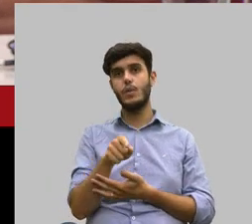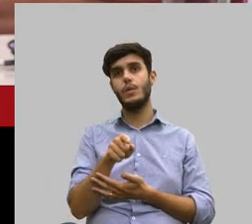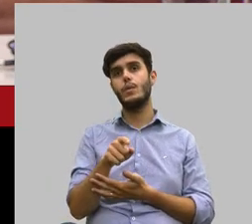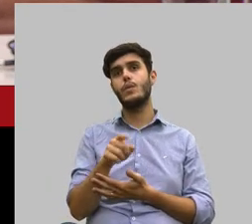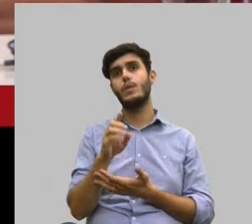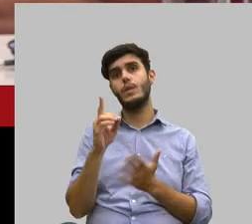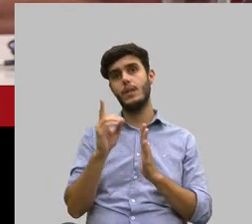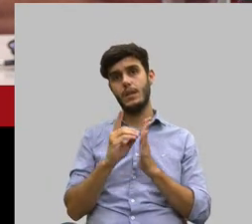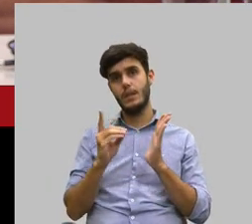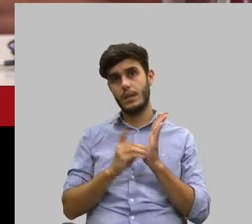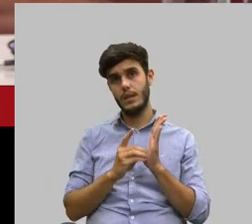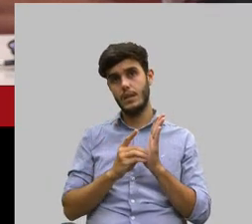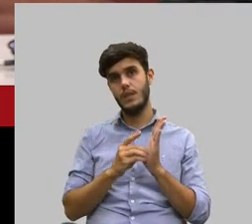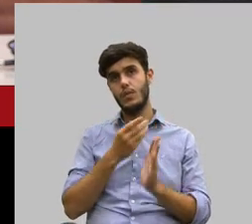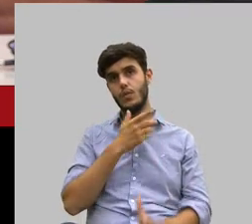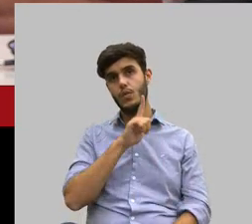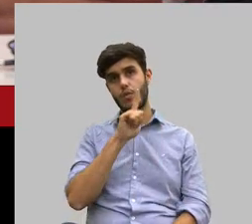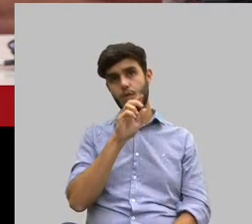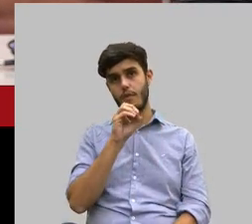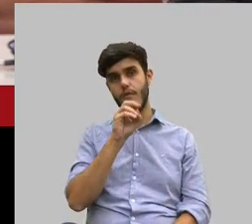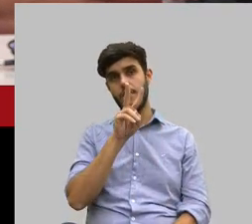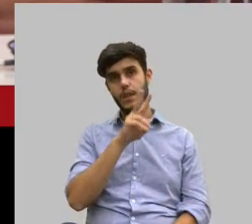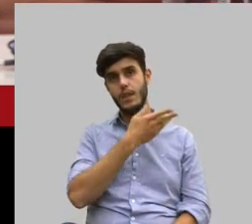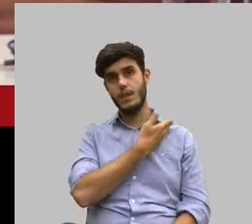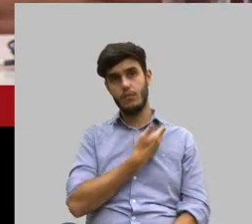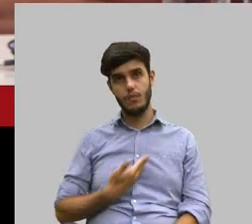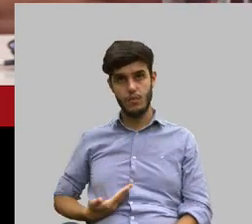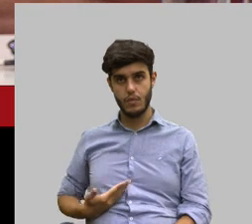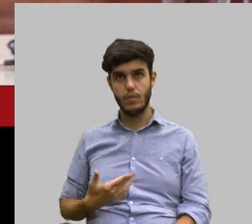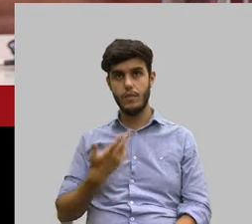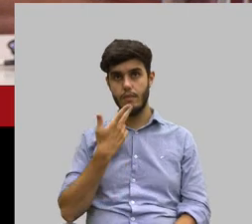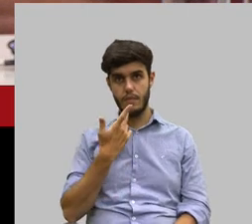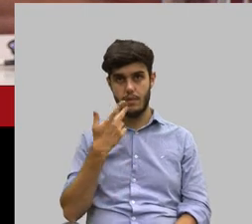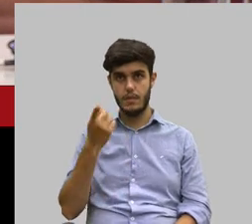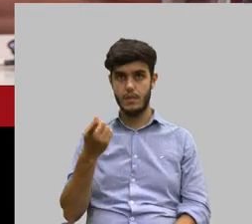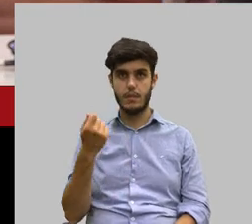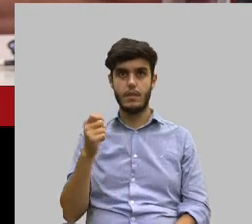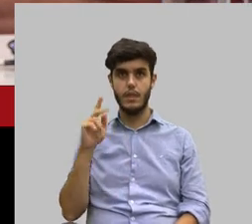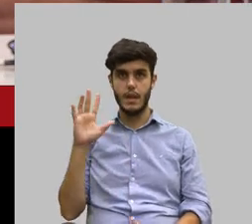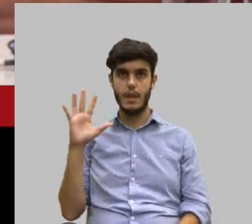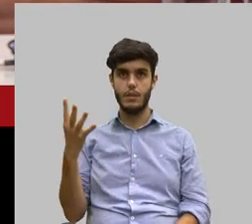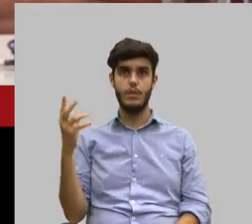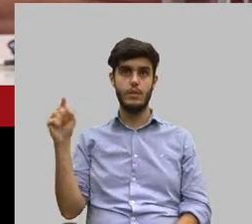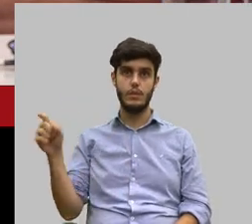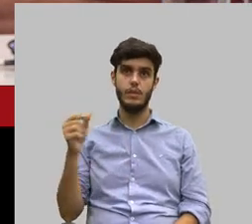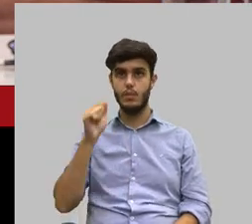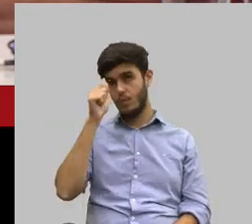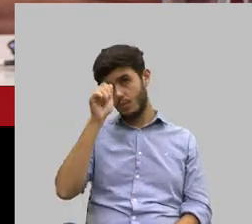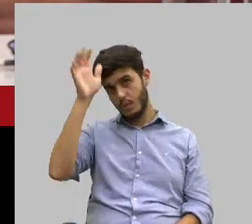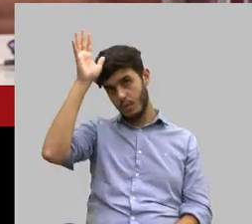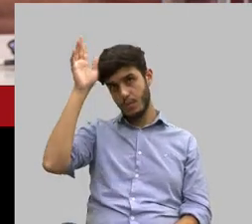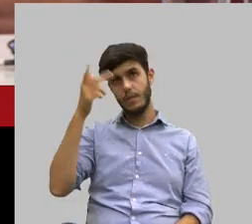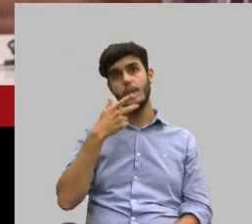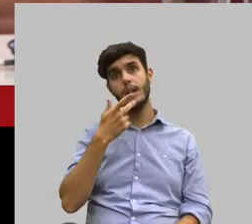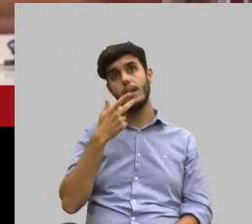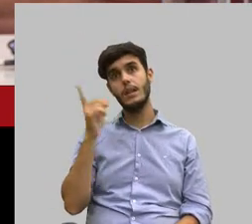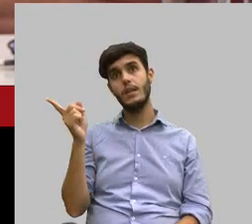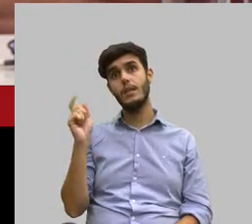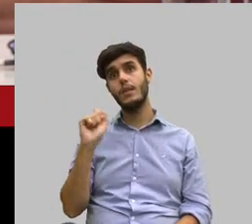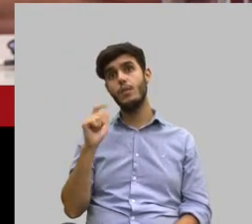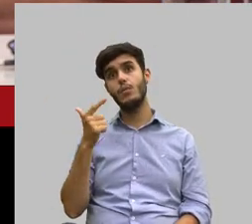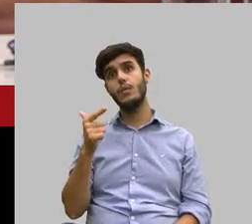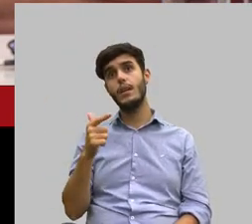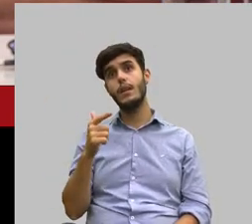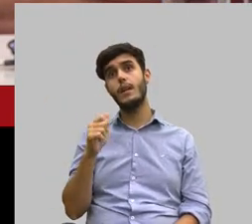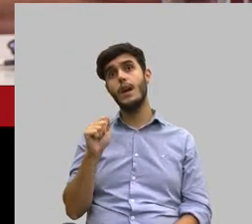decreto do governador em relação ao episódio lá porque nós acabamos de ouvir aqui do comandante do Corpo Bombeiro que não tem aestoria do